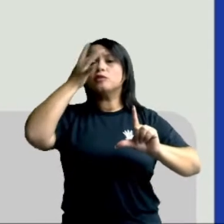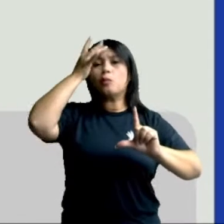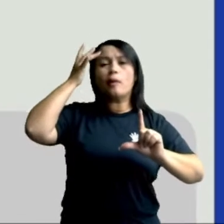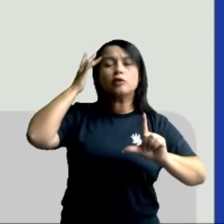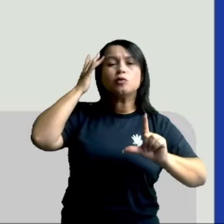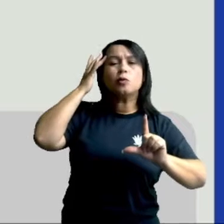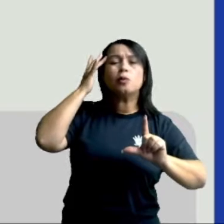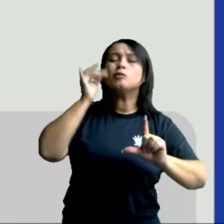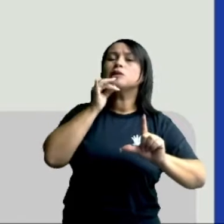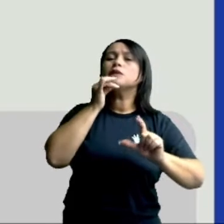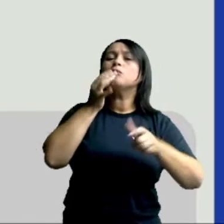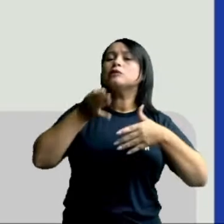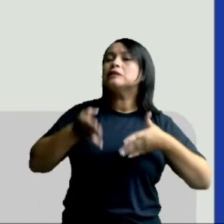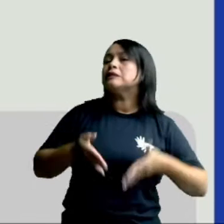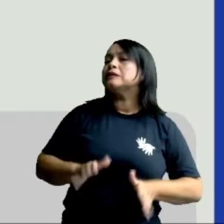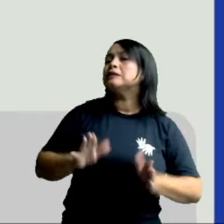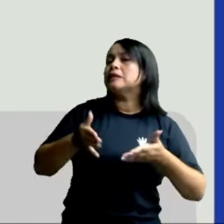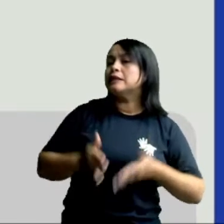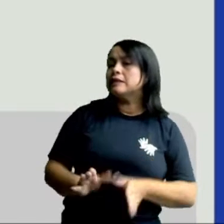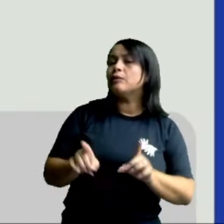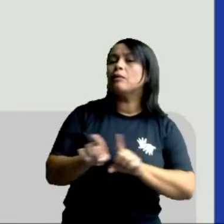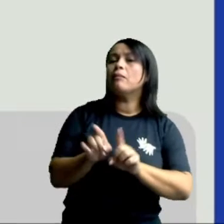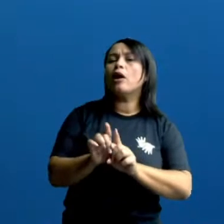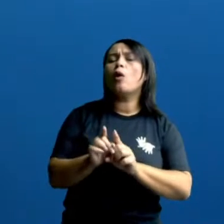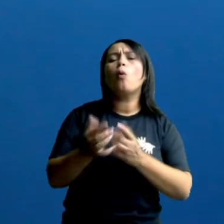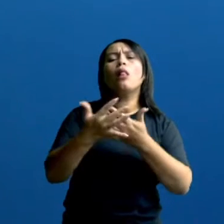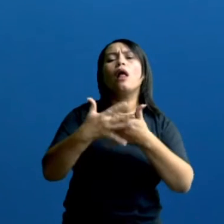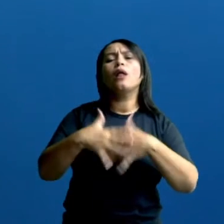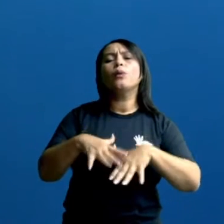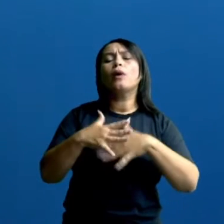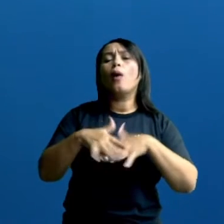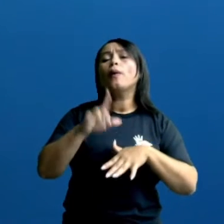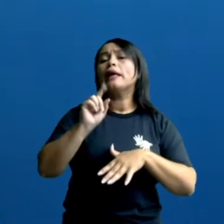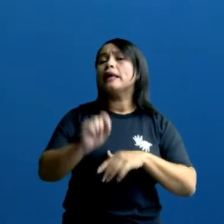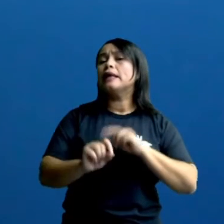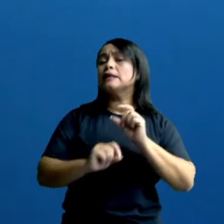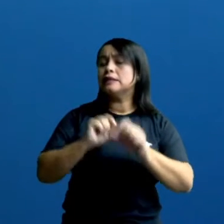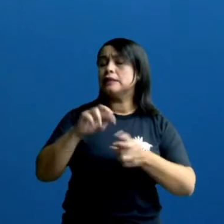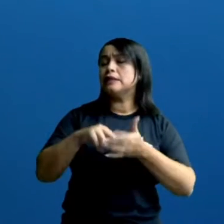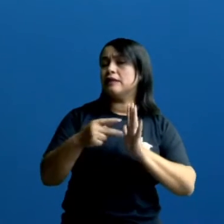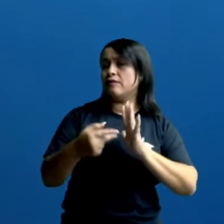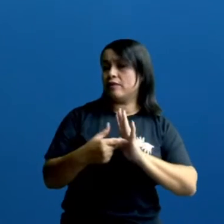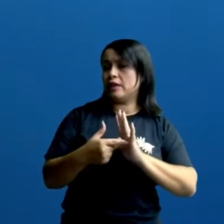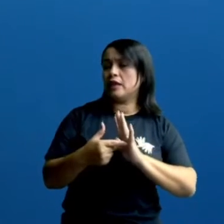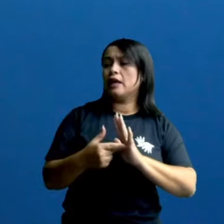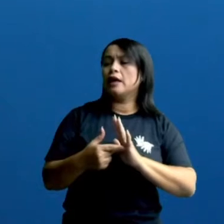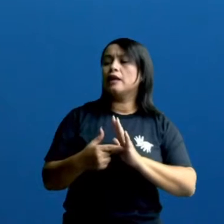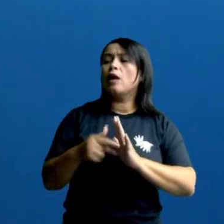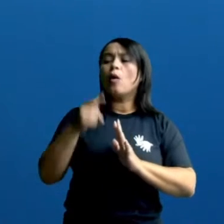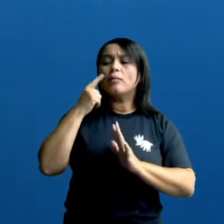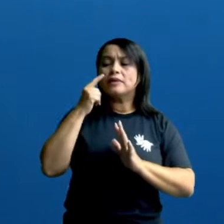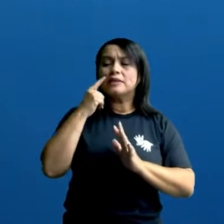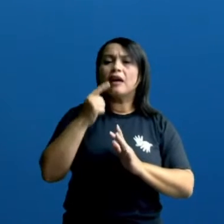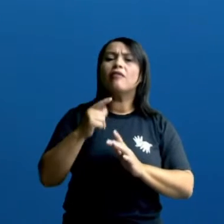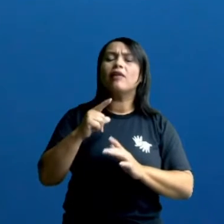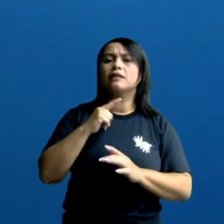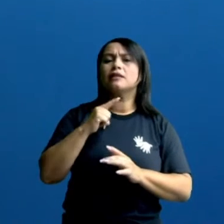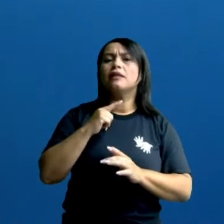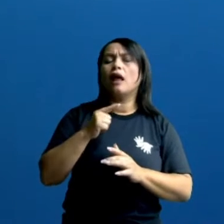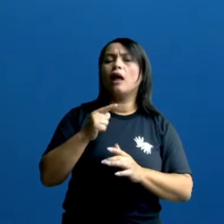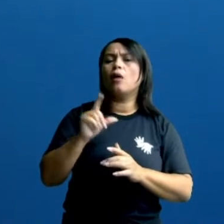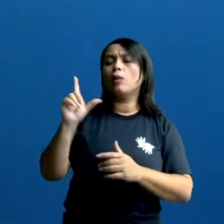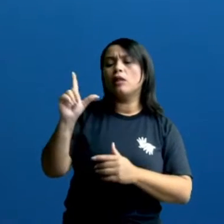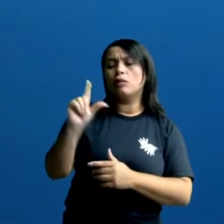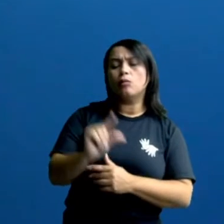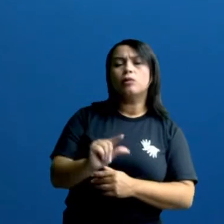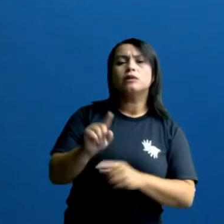ou natural, certo? Como eu falei para vocês que é o quê? Que é uma diminuição, né? Crescimento